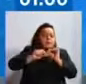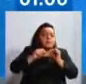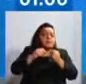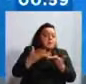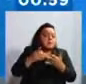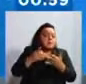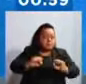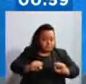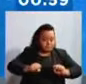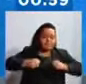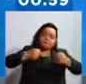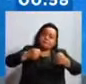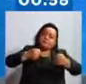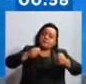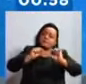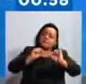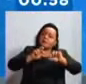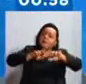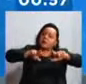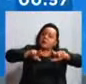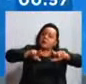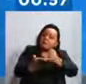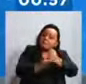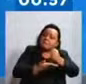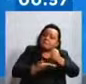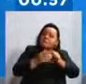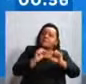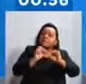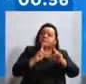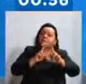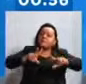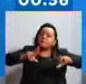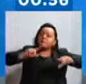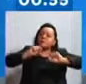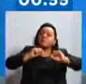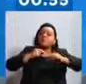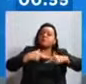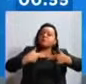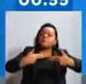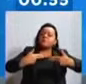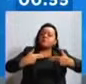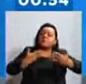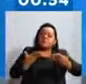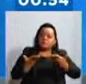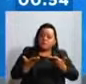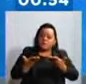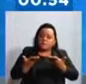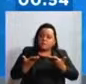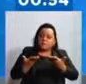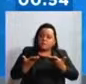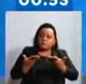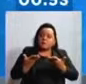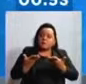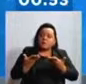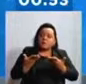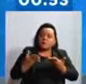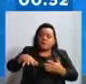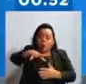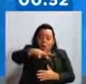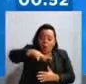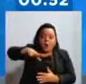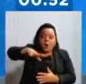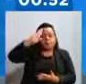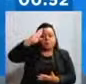de reforçar as bases, as bases que são o eixo